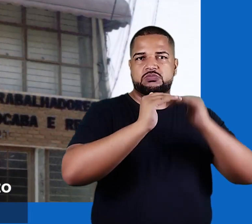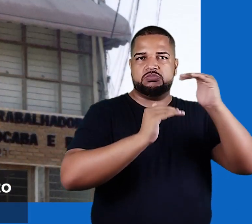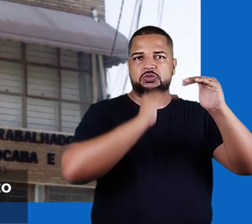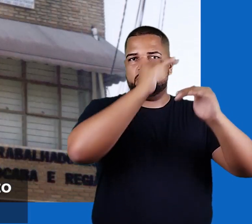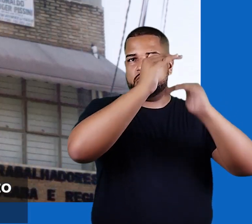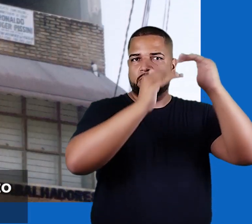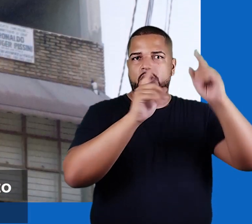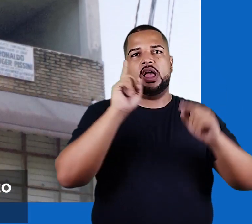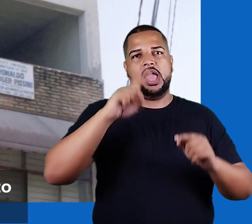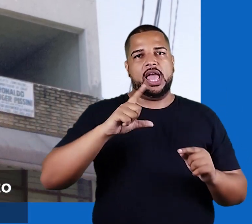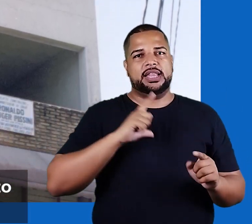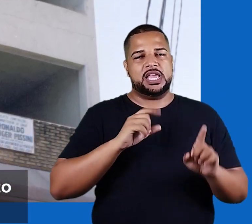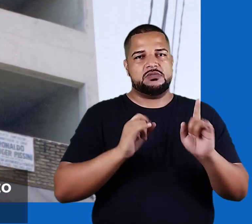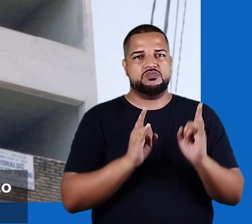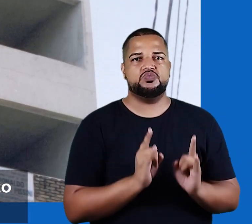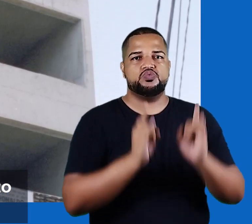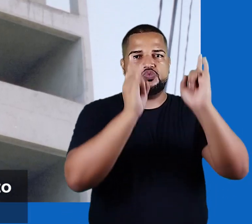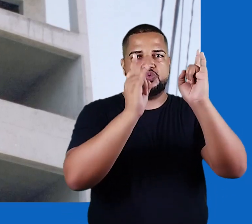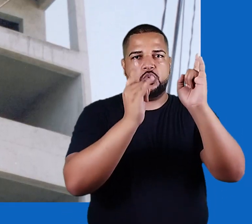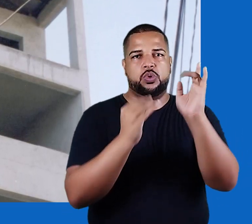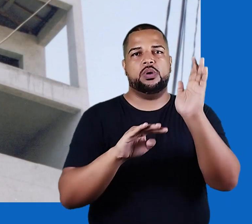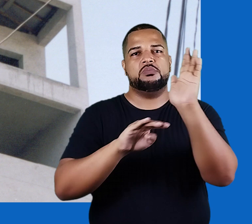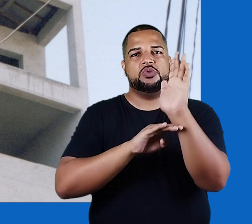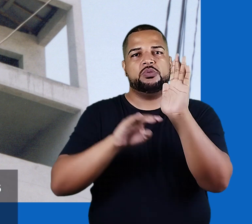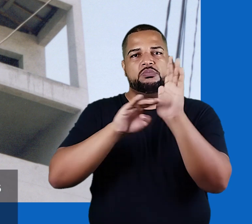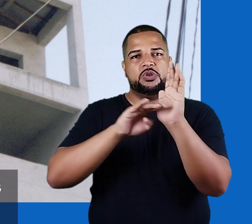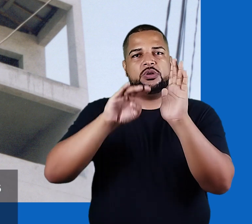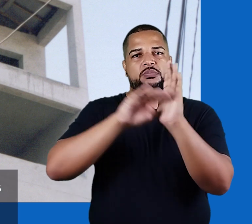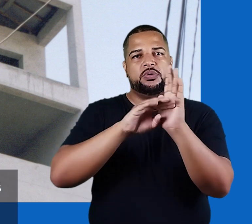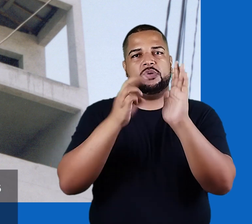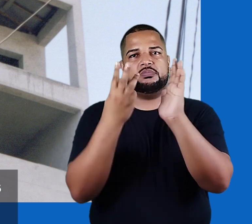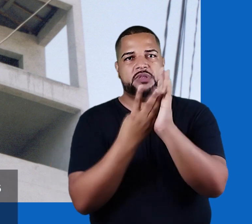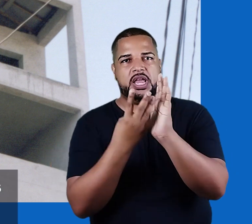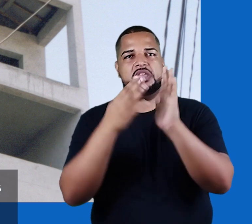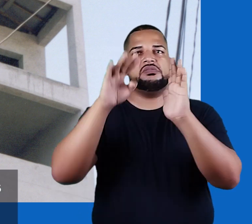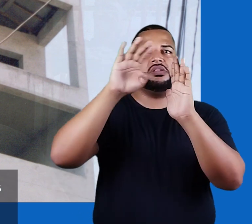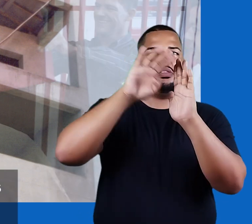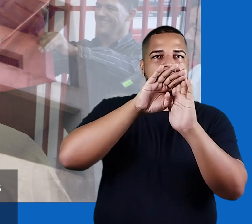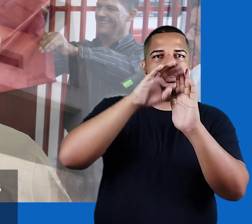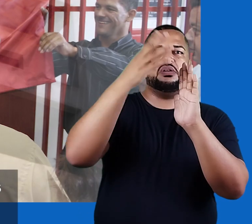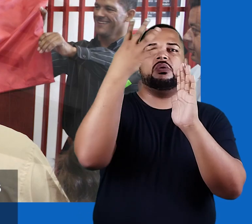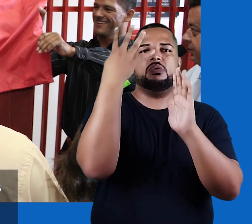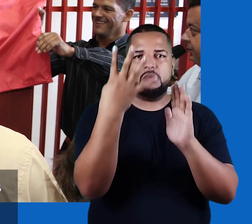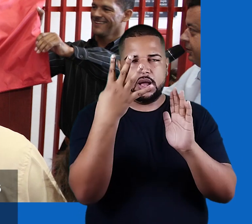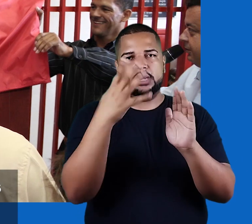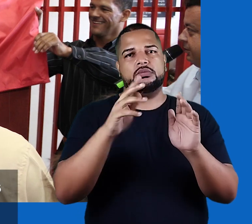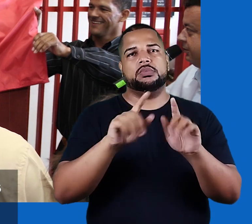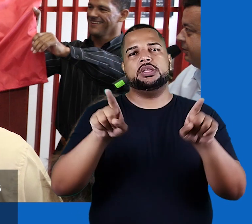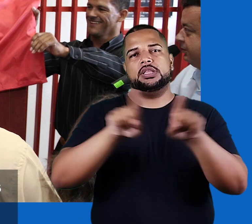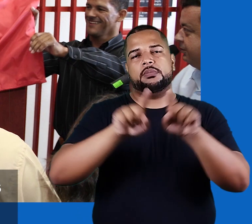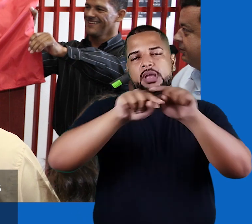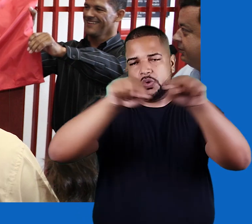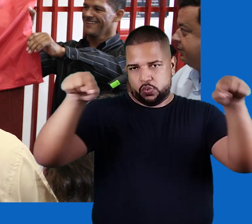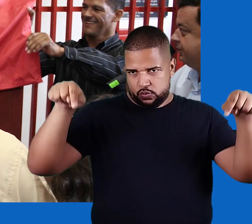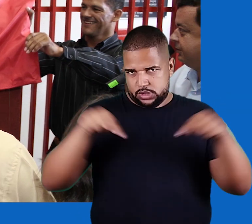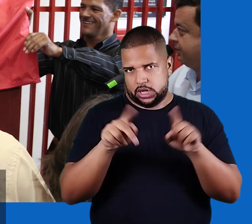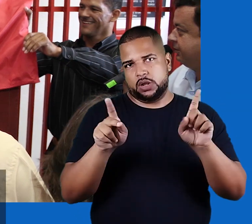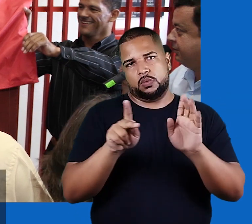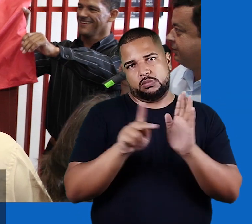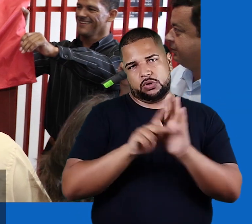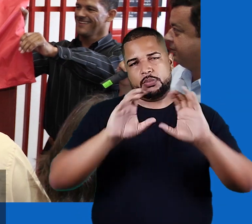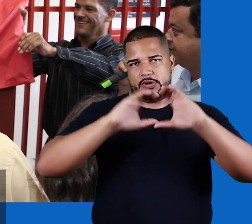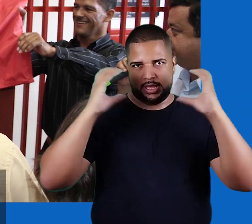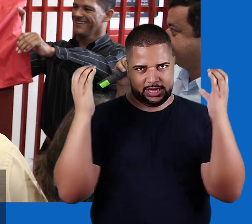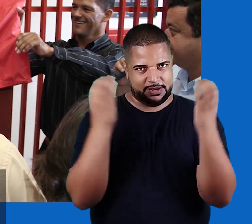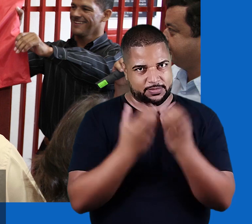o 4º andares e um salão de assembleias. Esses investimentos foram fundamentais para o futuro da entidade, já